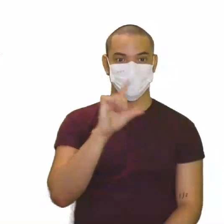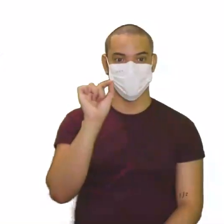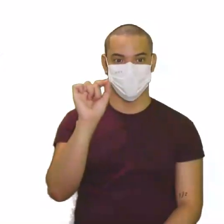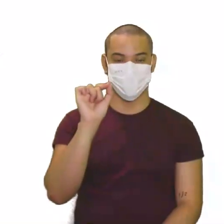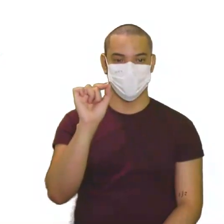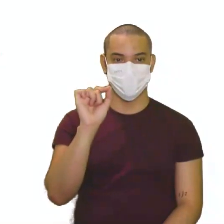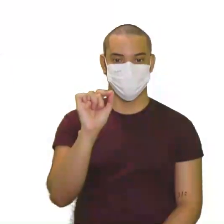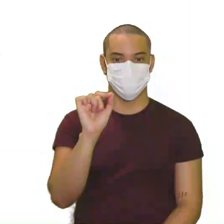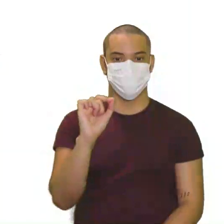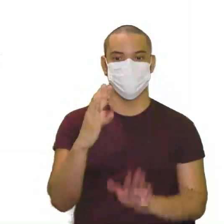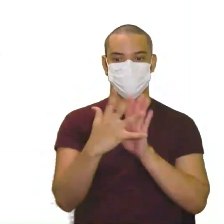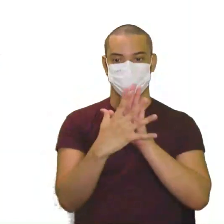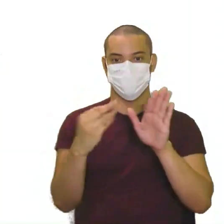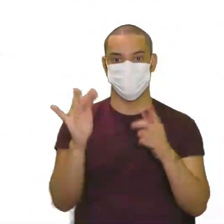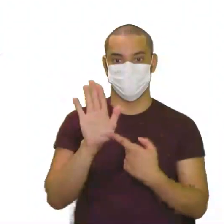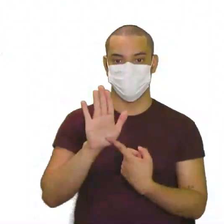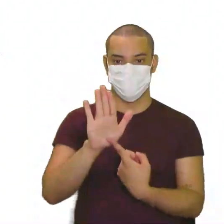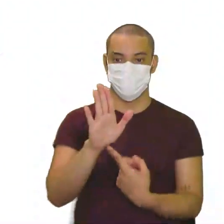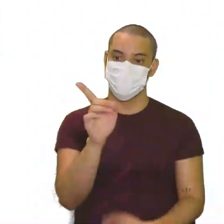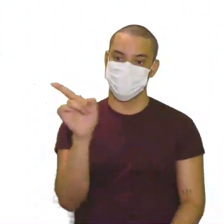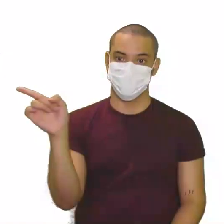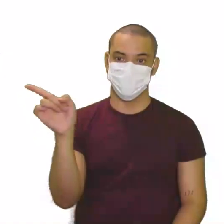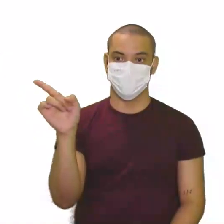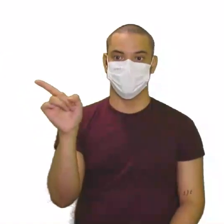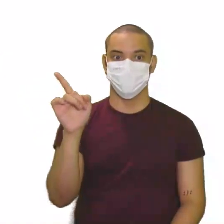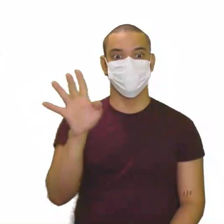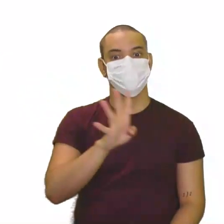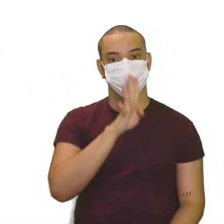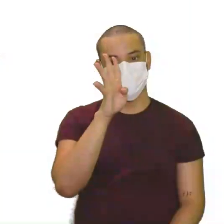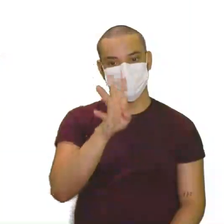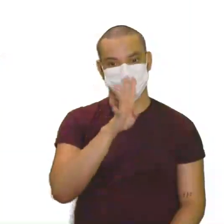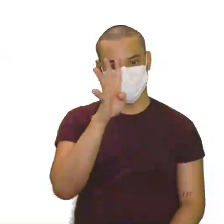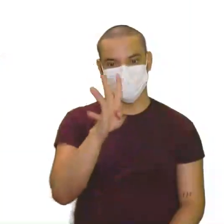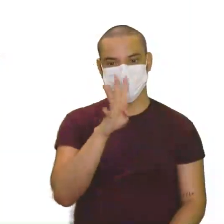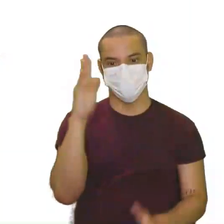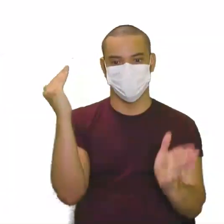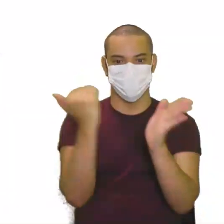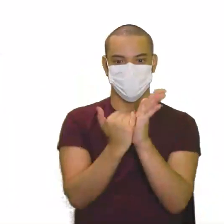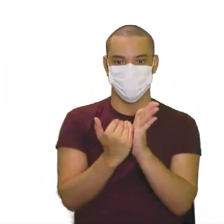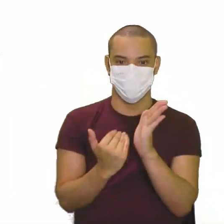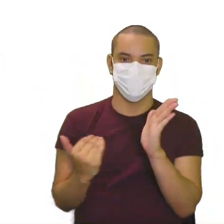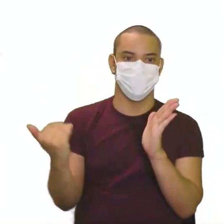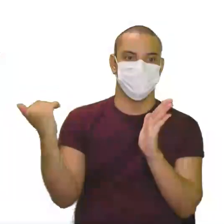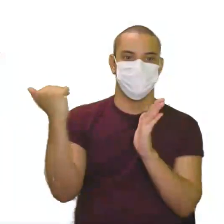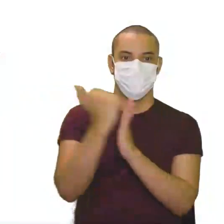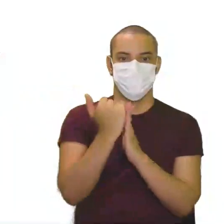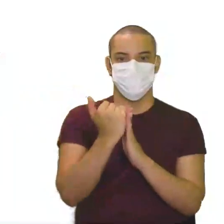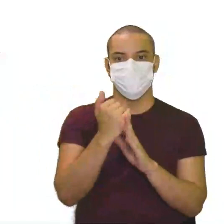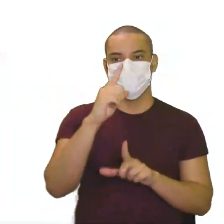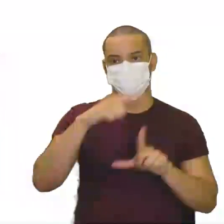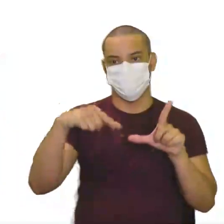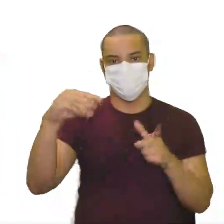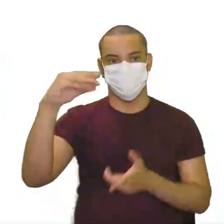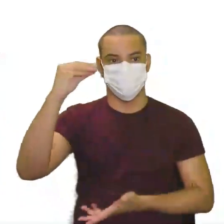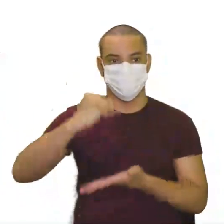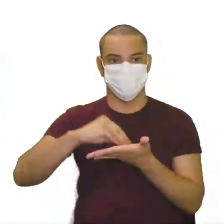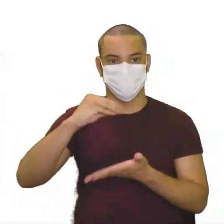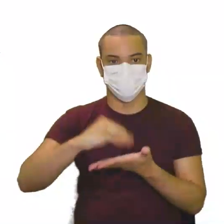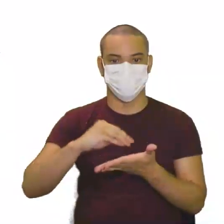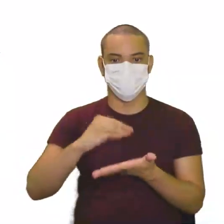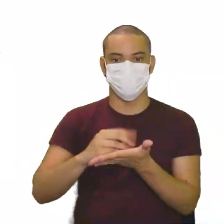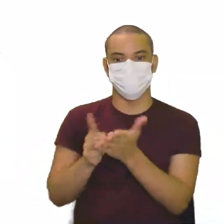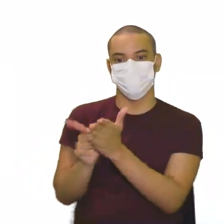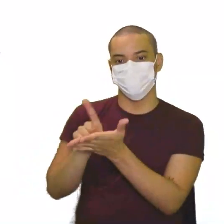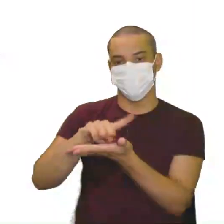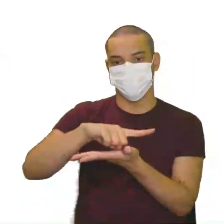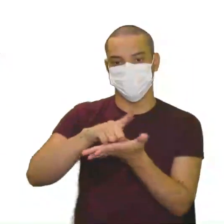aqui a figura mostra de modo exagerado e sem escala uma bússola na região